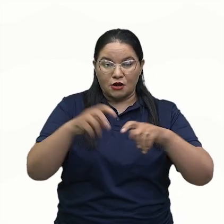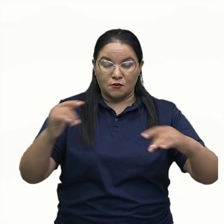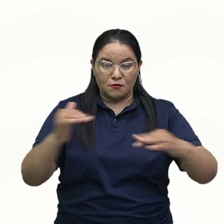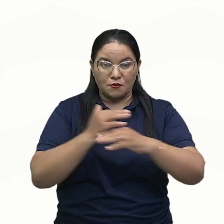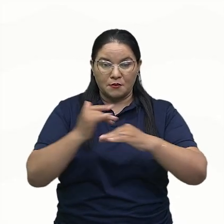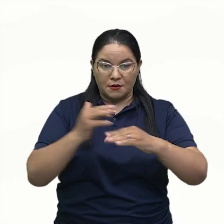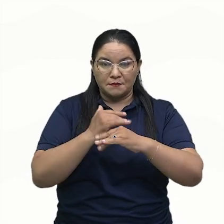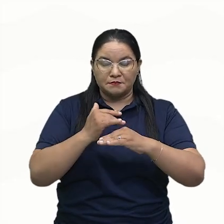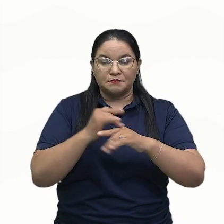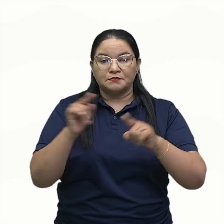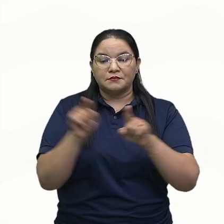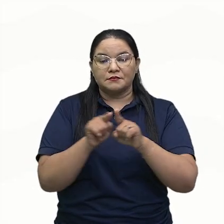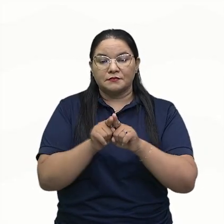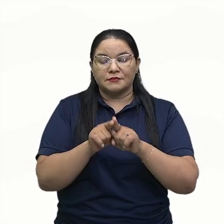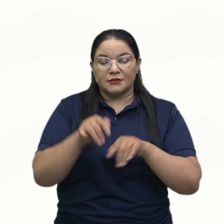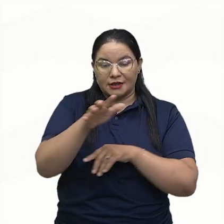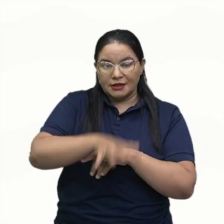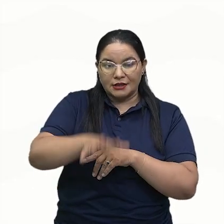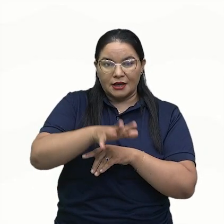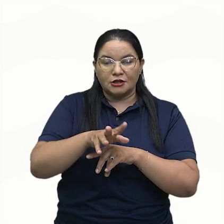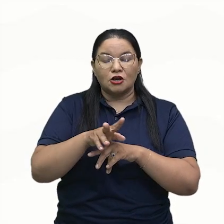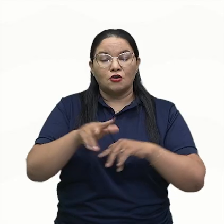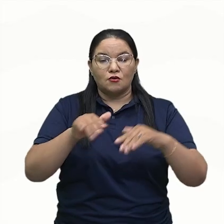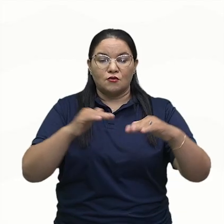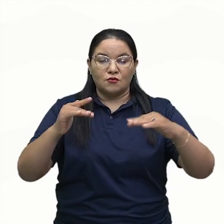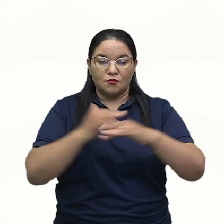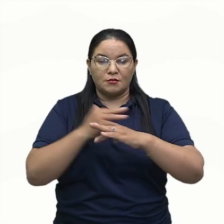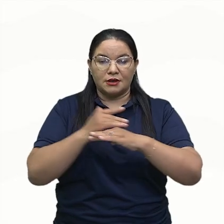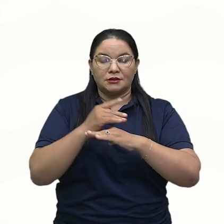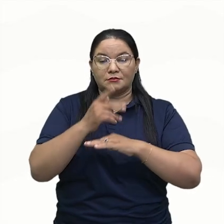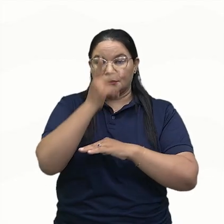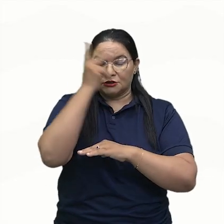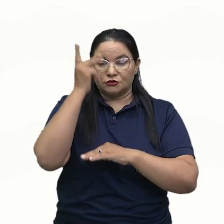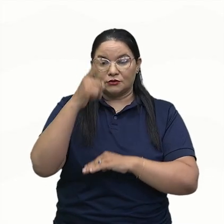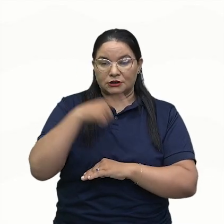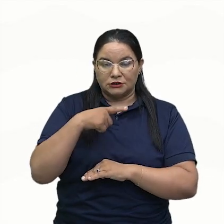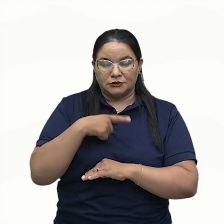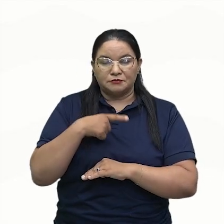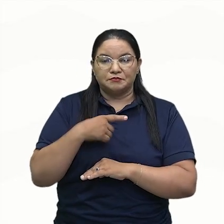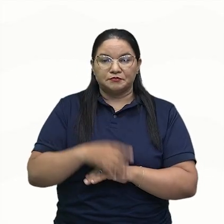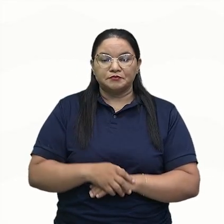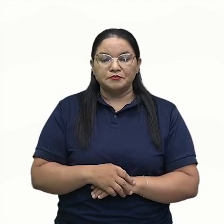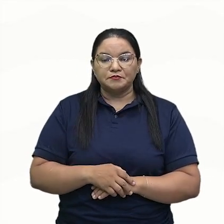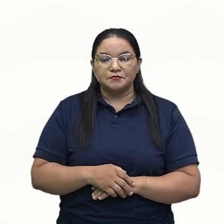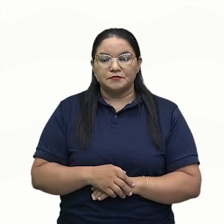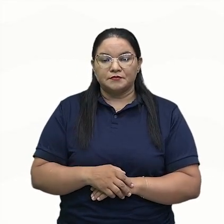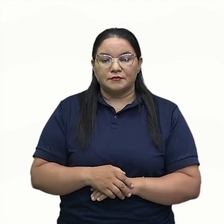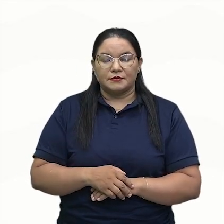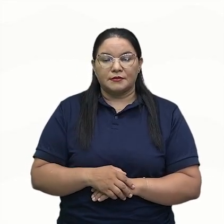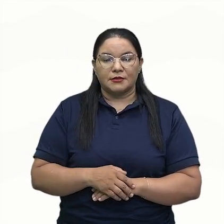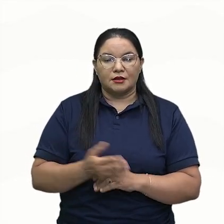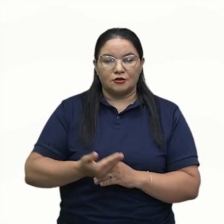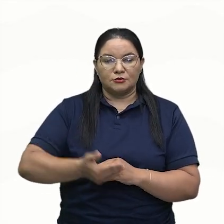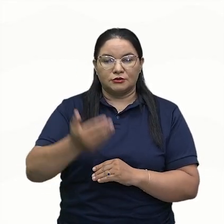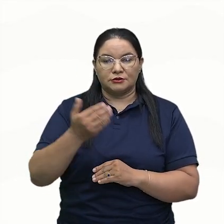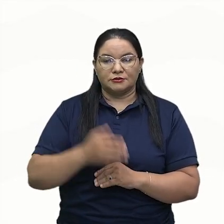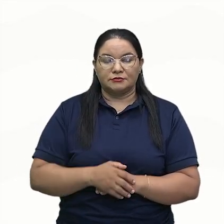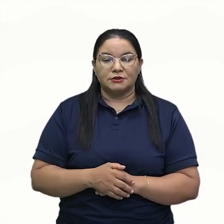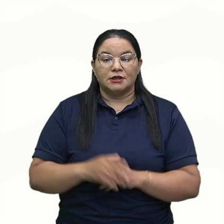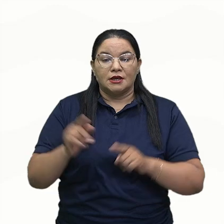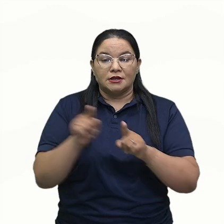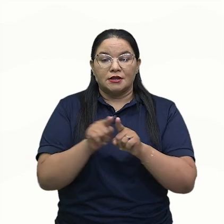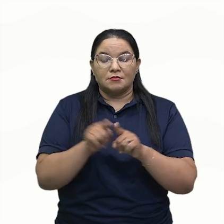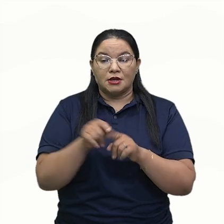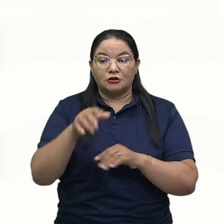Que é o local onde tem demandas para o setor terciário, certo? Prosseguindo, é o setor que